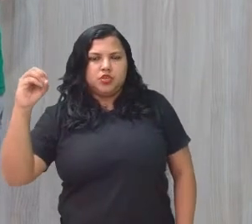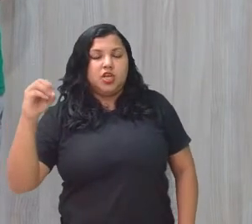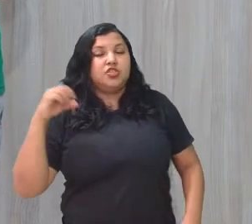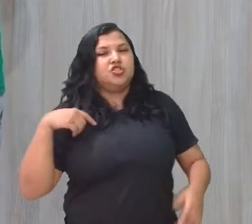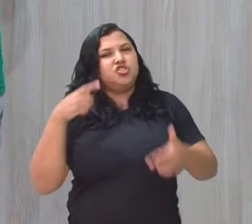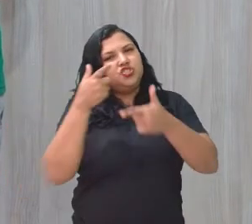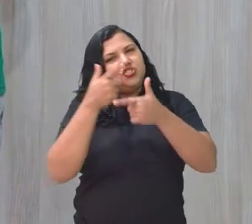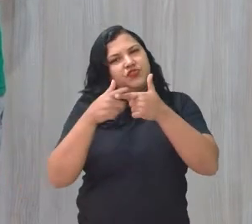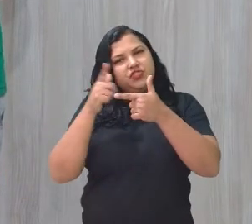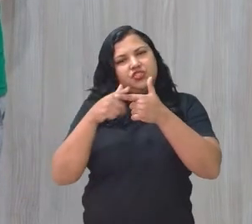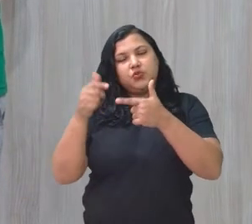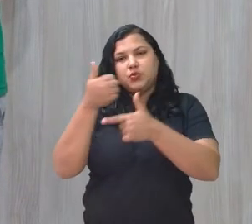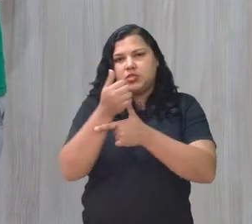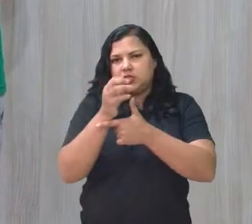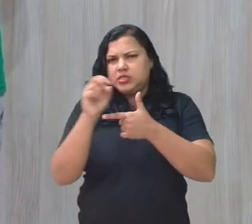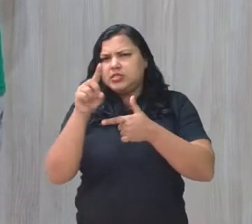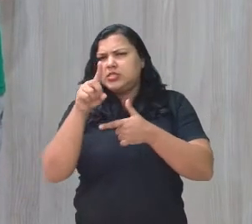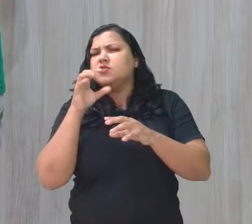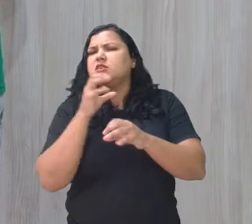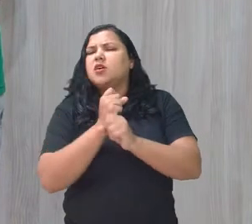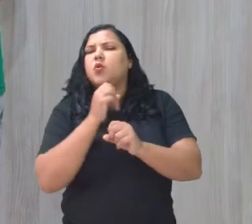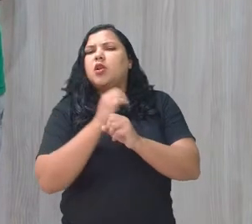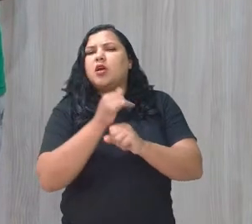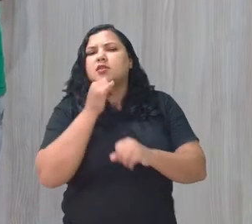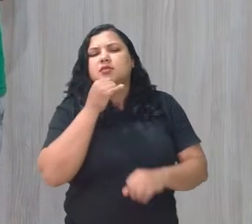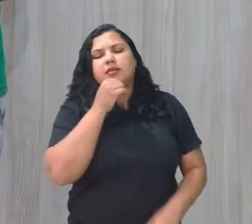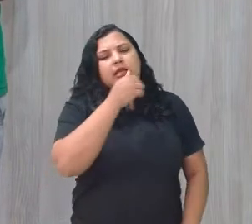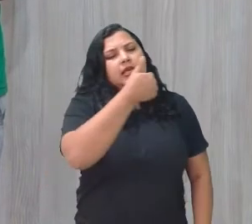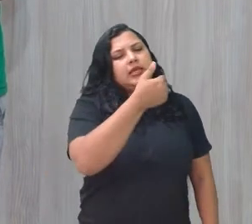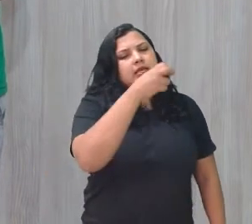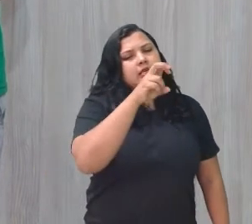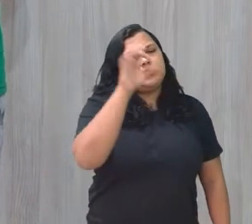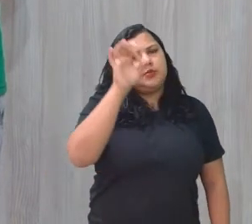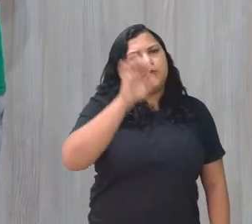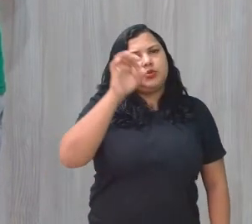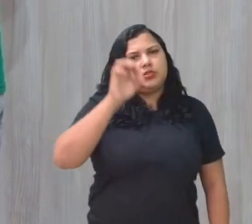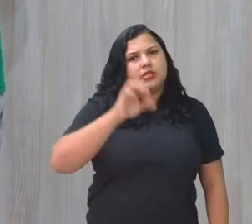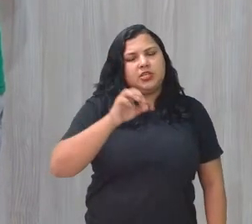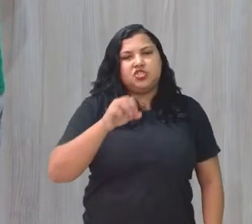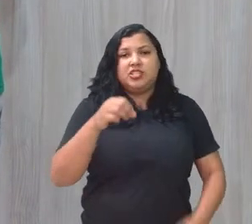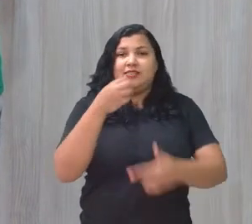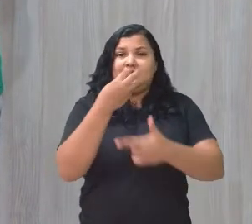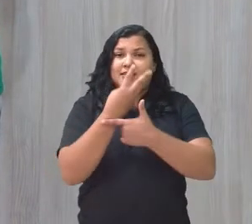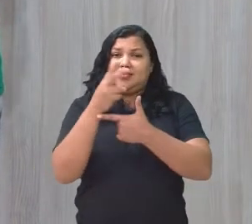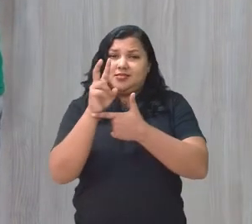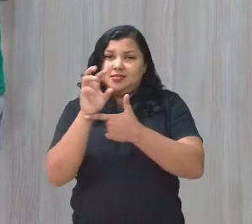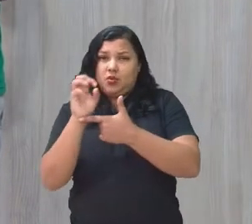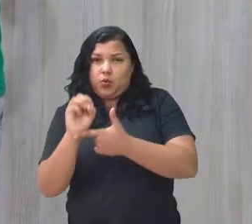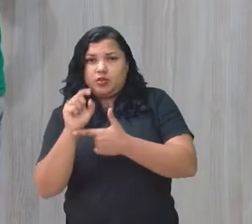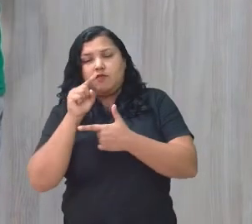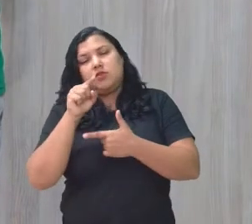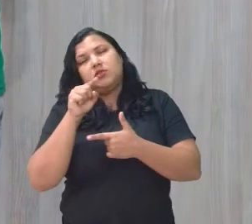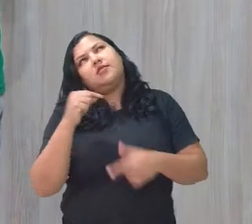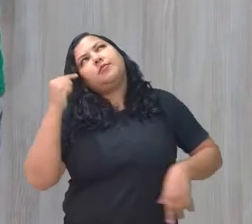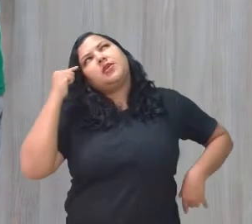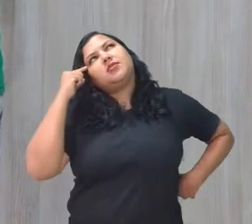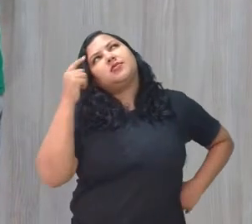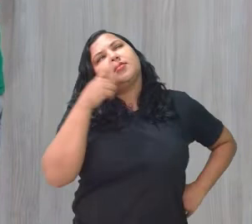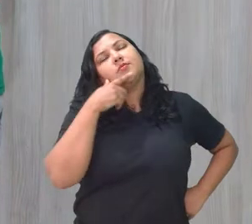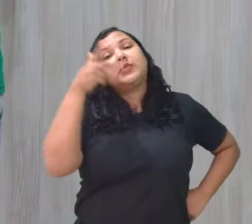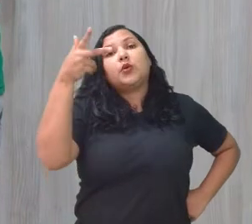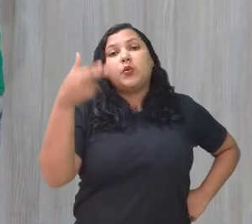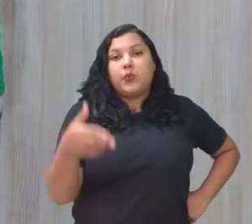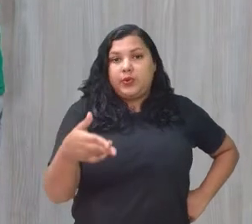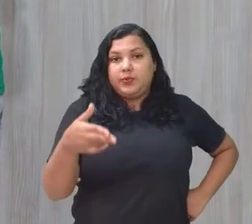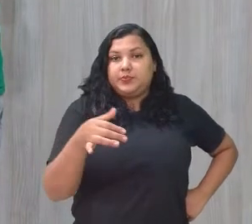iguais? Se você tivesse que calcular, por exemplo, 15% de 350, você iria raciocinar da mesma